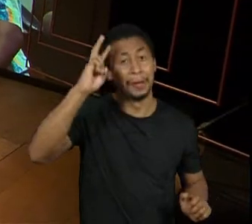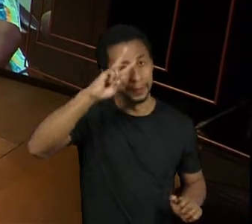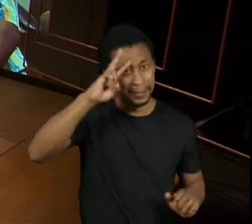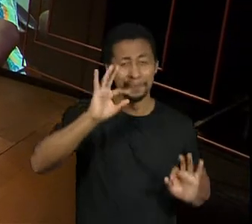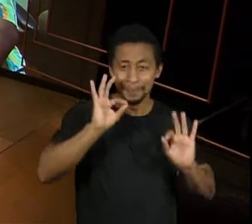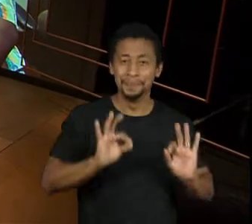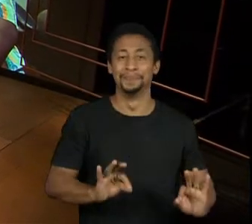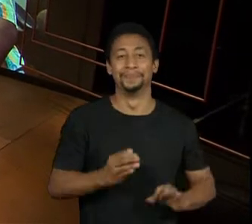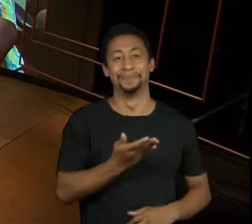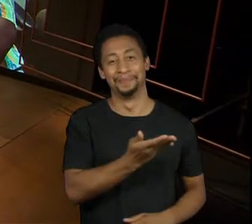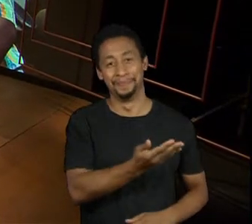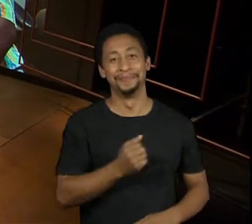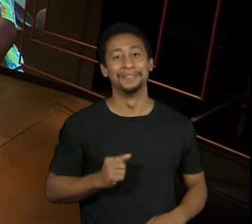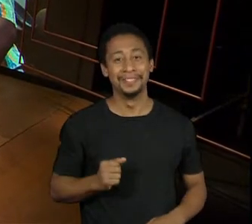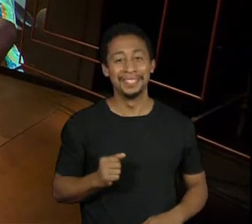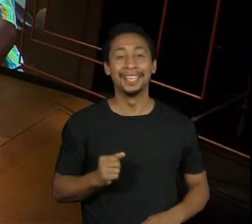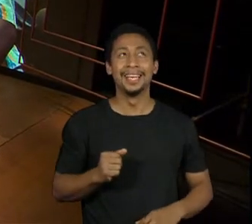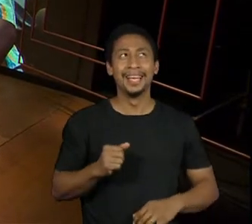Deu